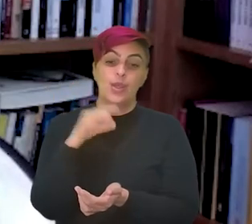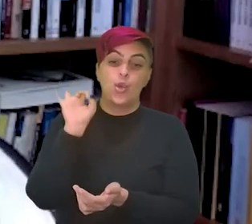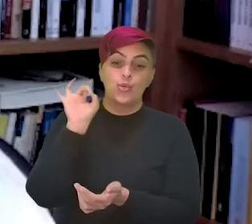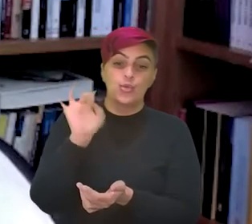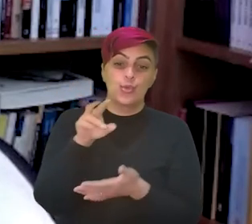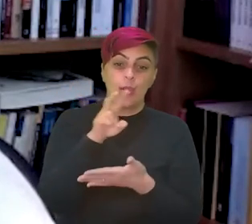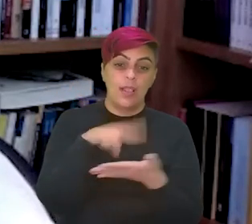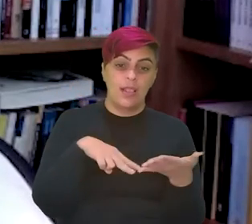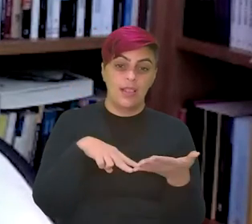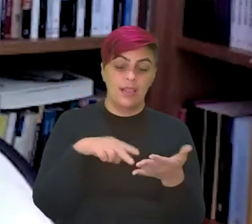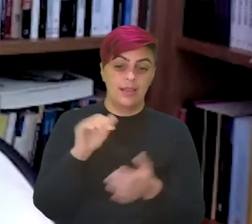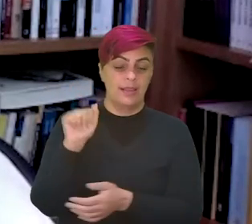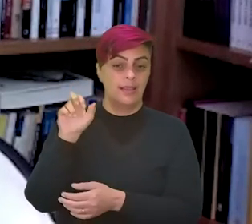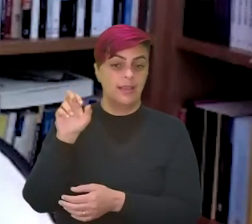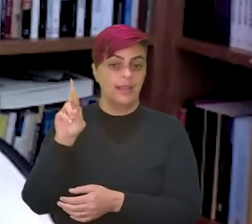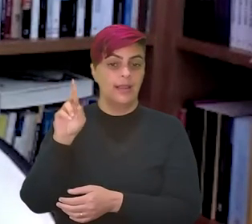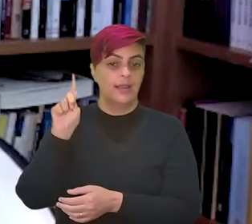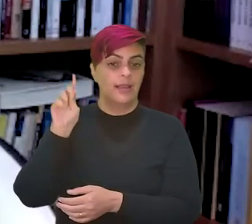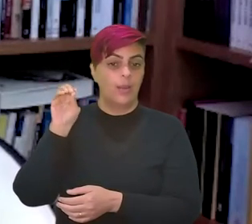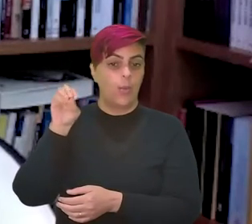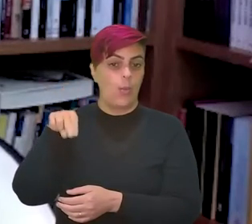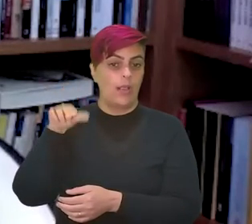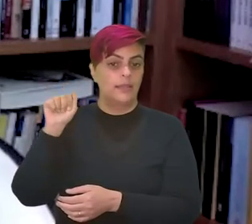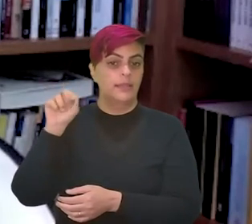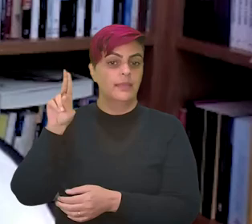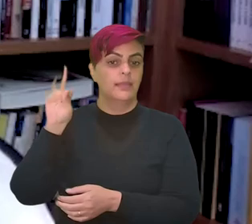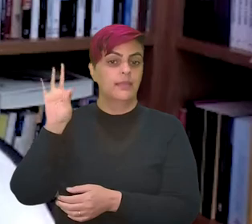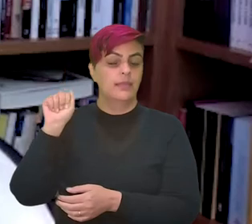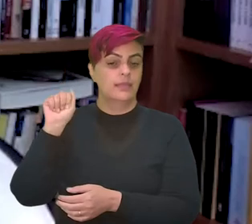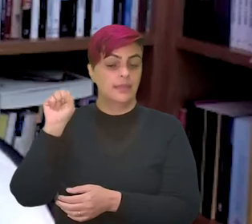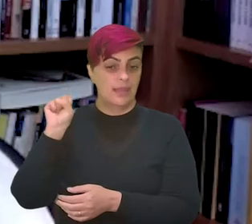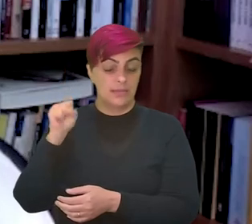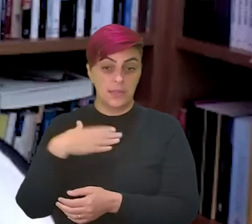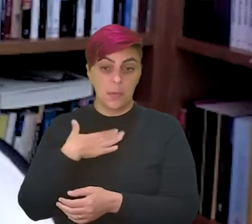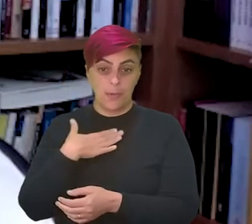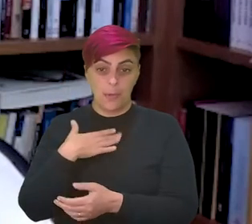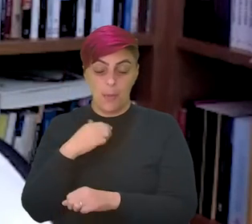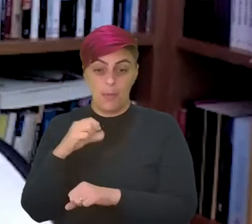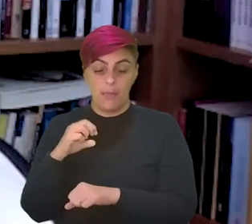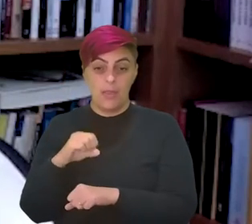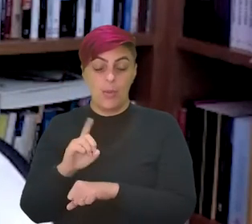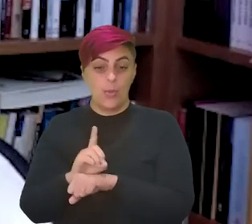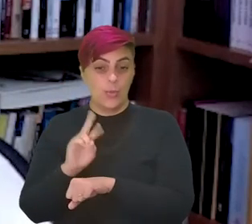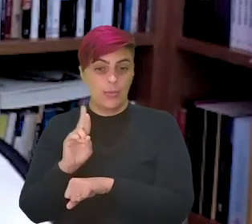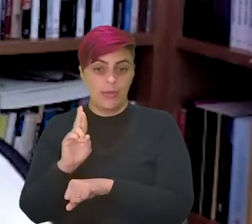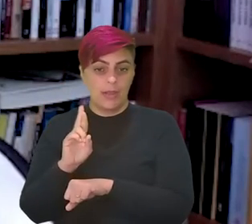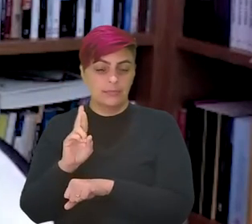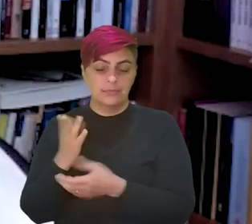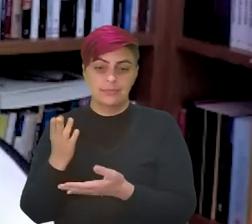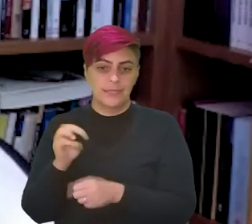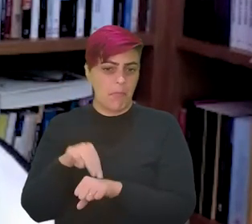Eu só fui ler Argonautas no doutorado. Eu não li no